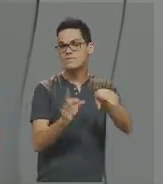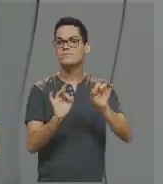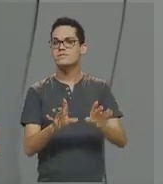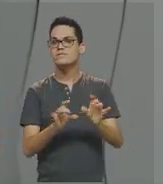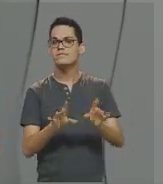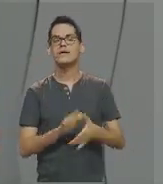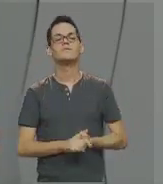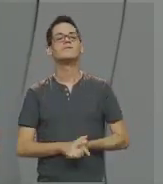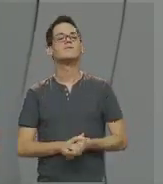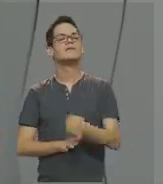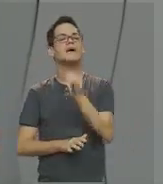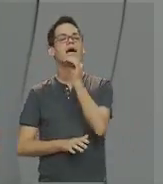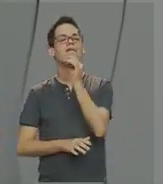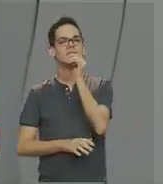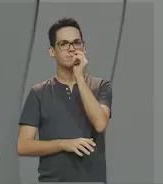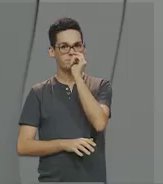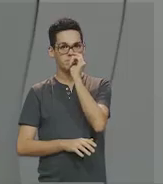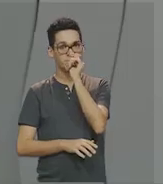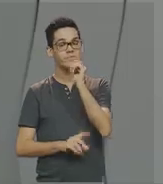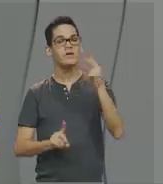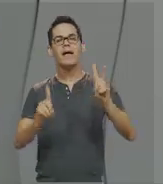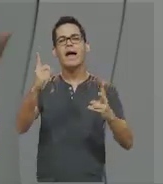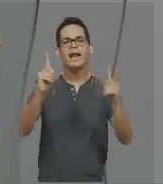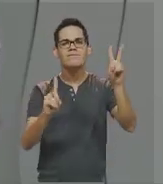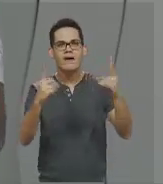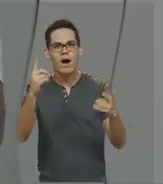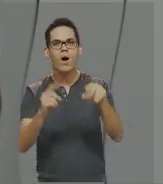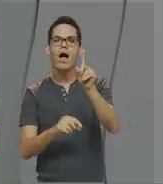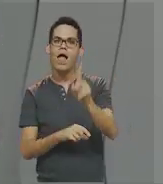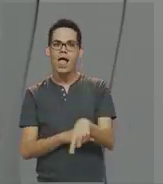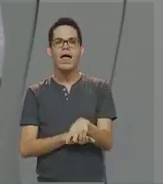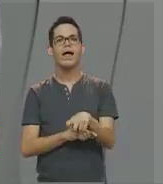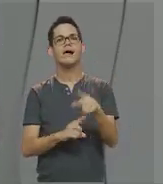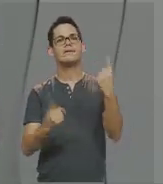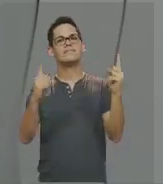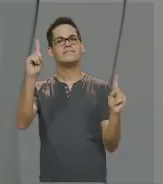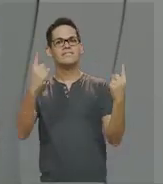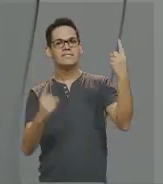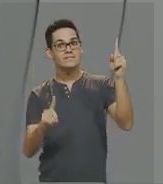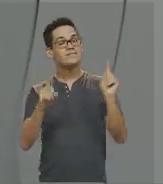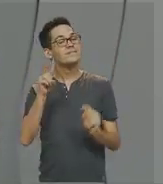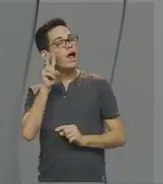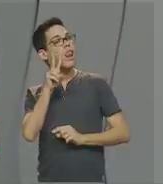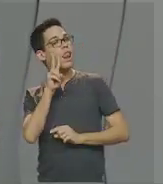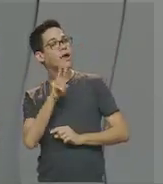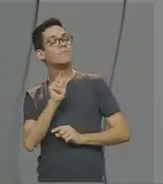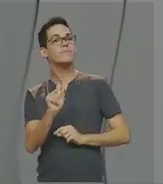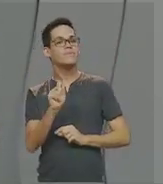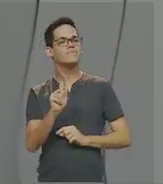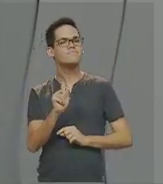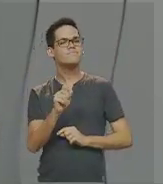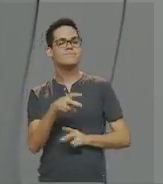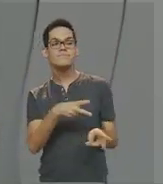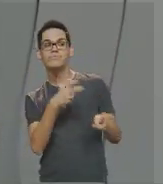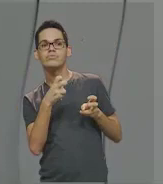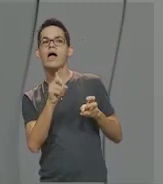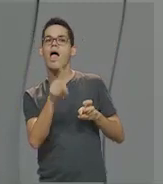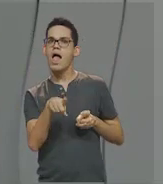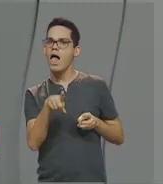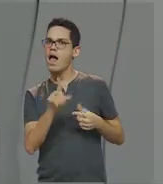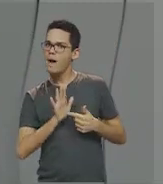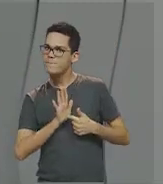dos exemplos que a gente deu na aula foi do próprio carnaval, que é um momento, que todo mundo reconhece facilmente, é uma